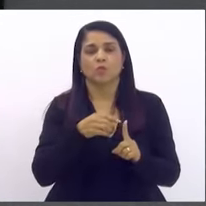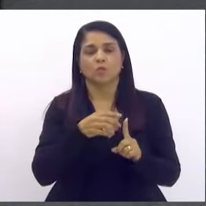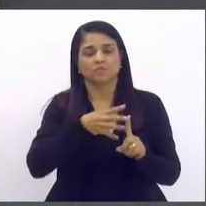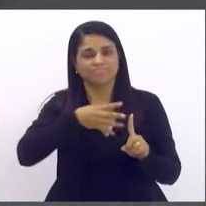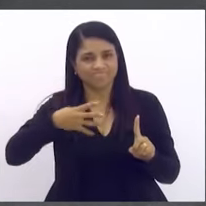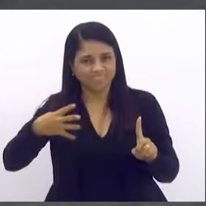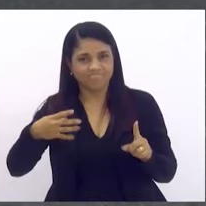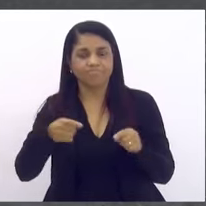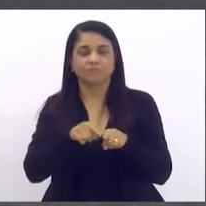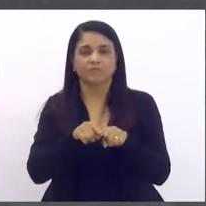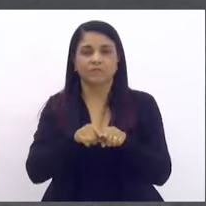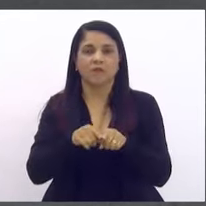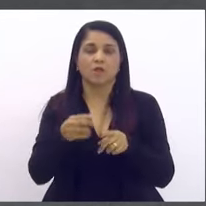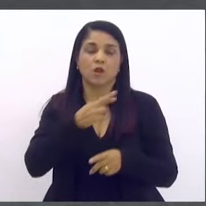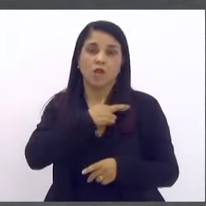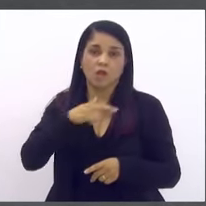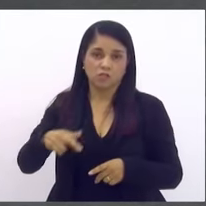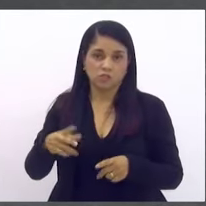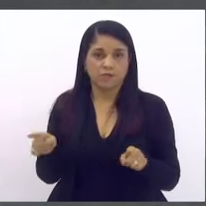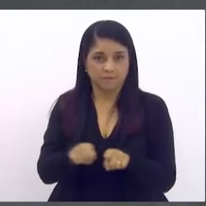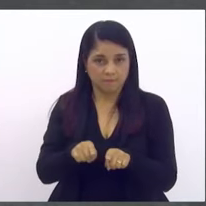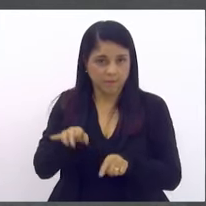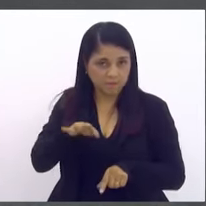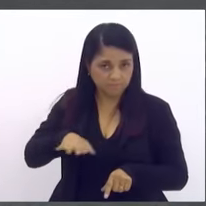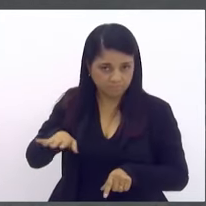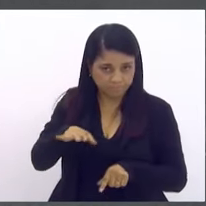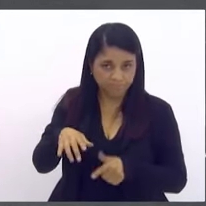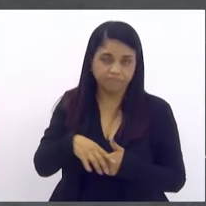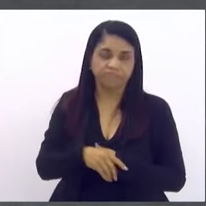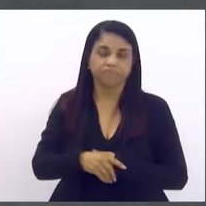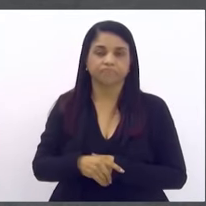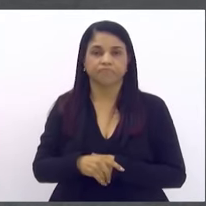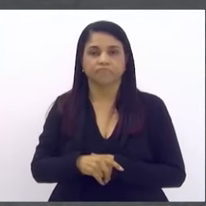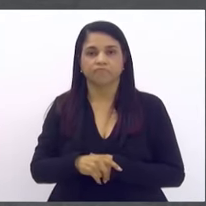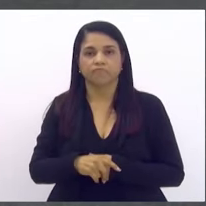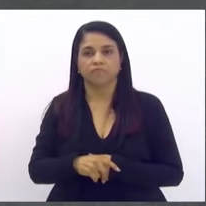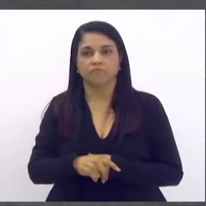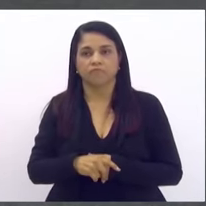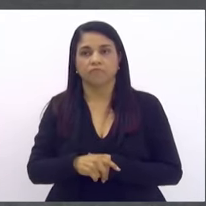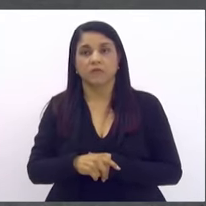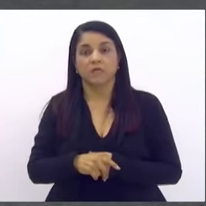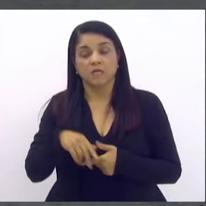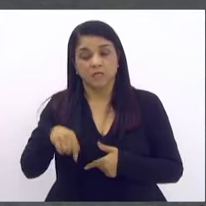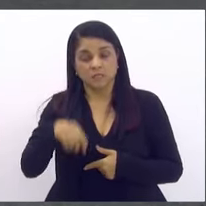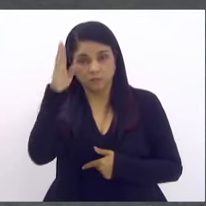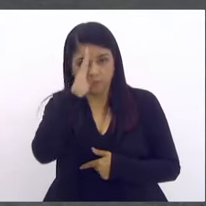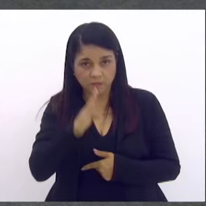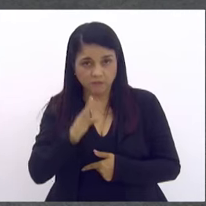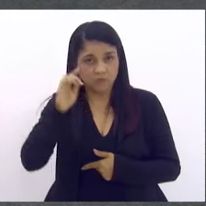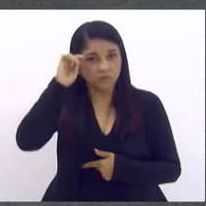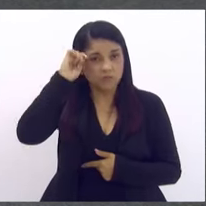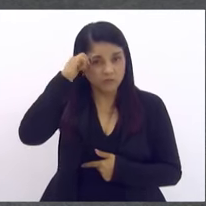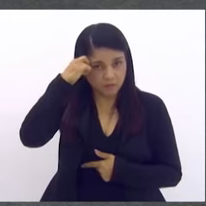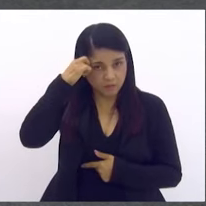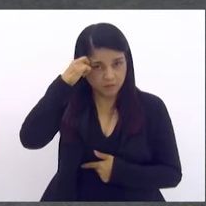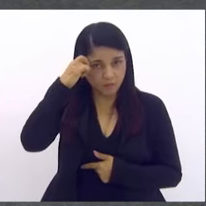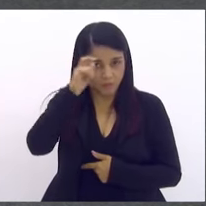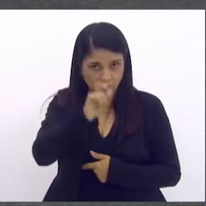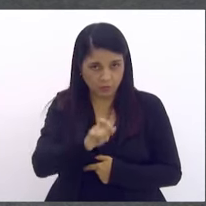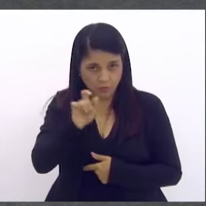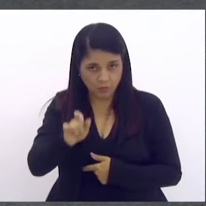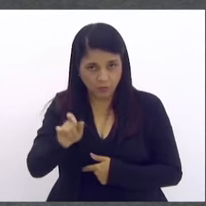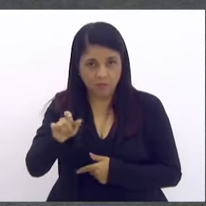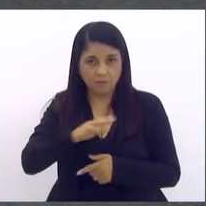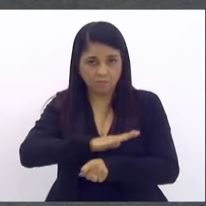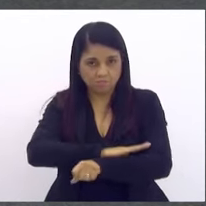ultimamente e E no caso do Brasil os negros